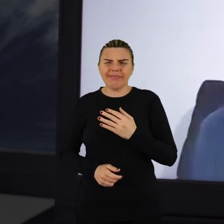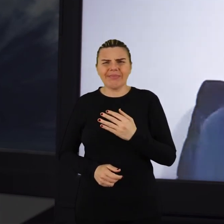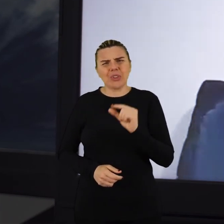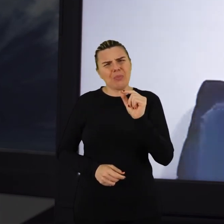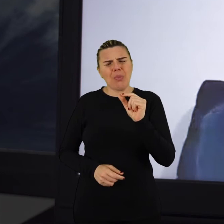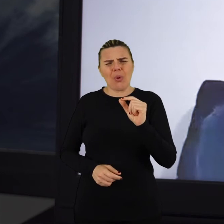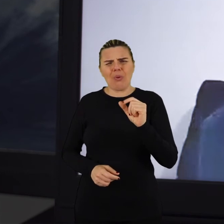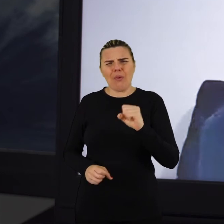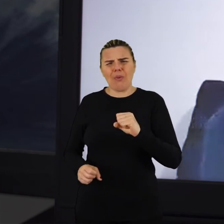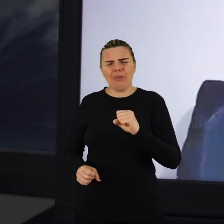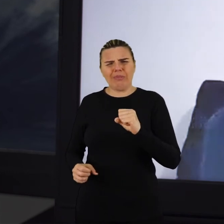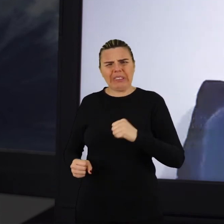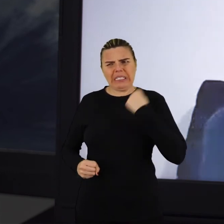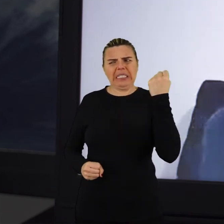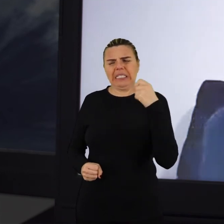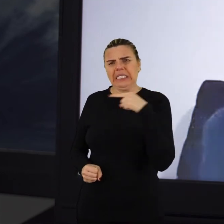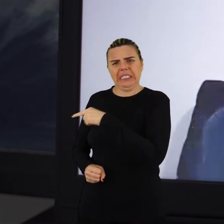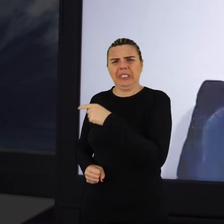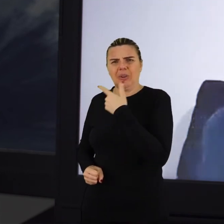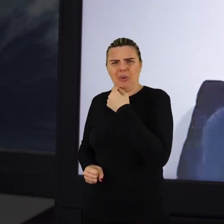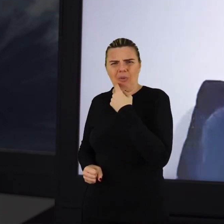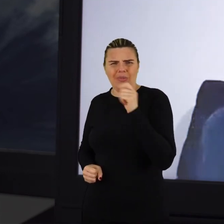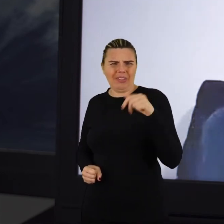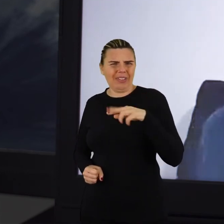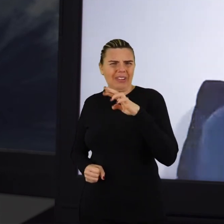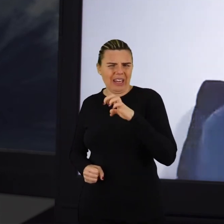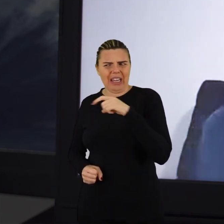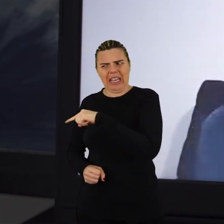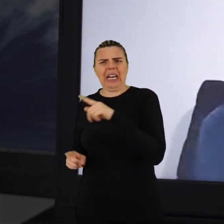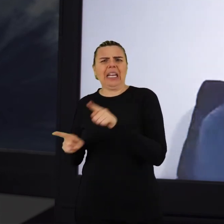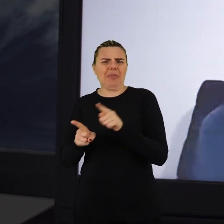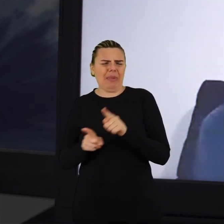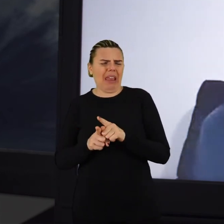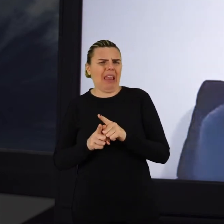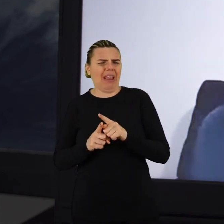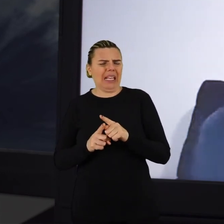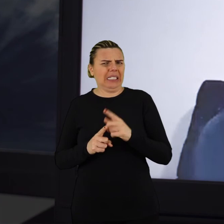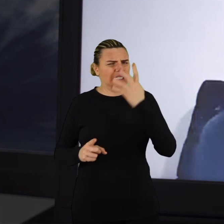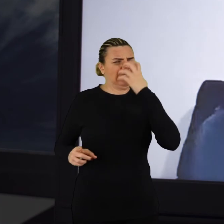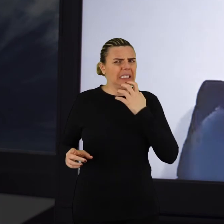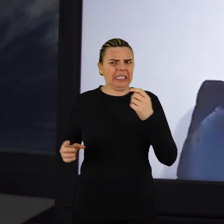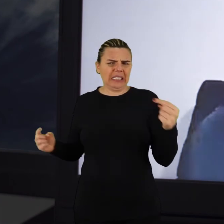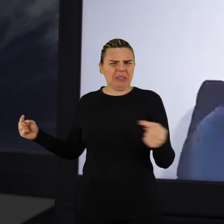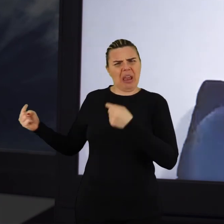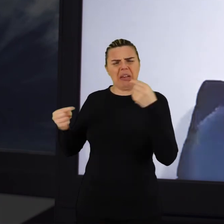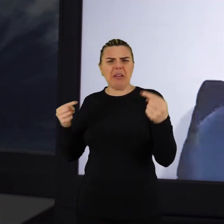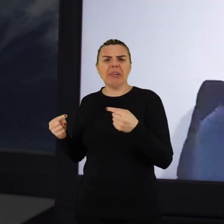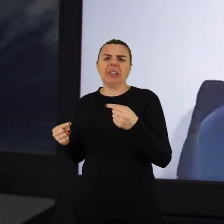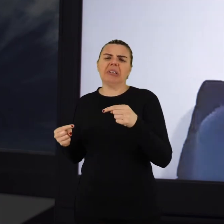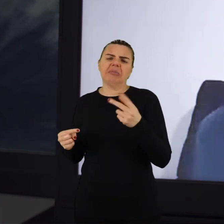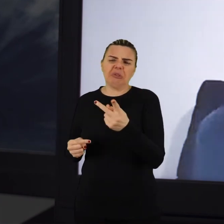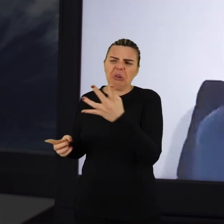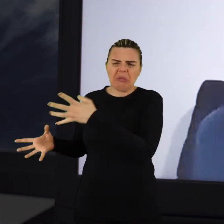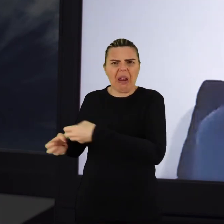foram um pouco agressivos com o André e o André com eles, e eles levaram o André. E